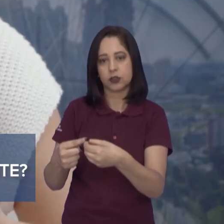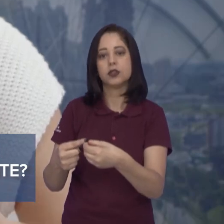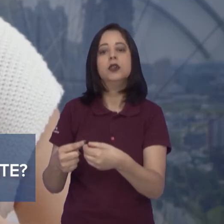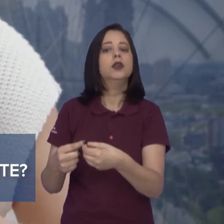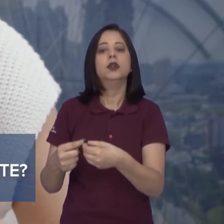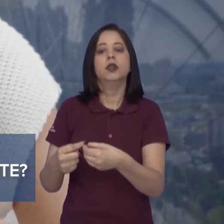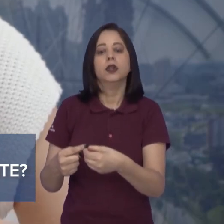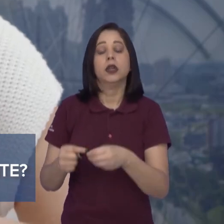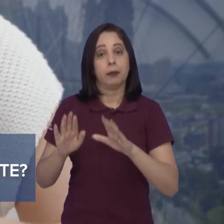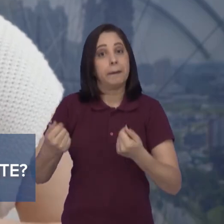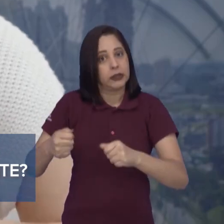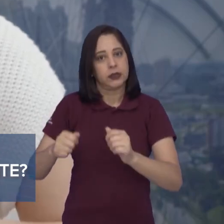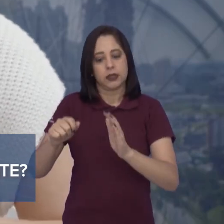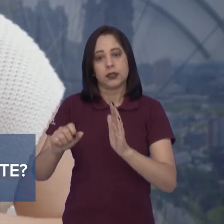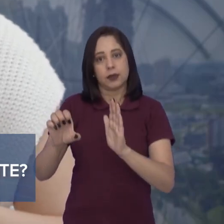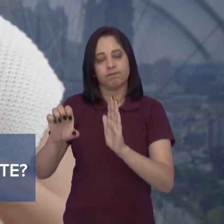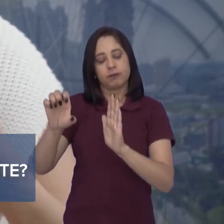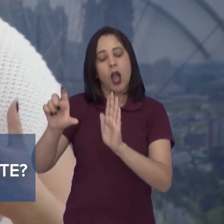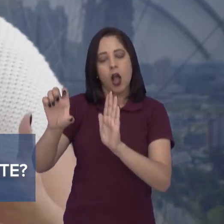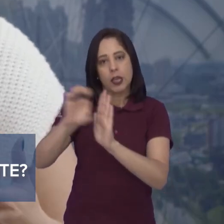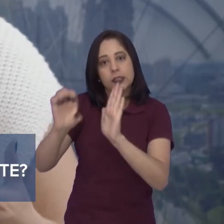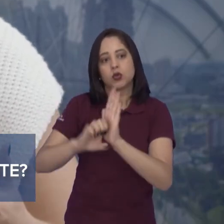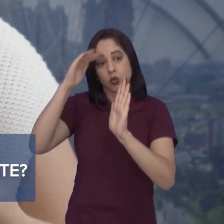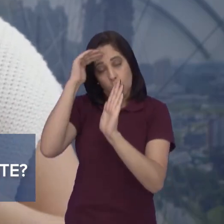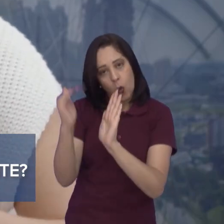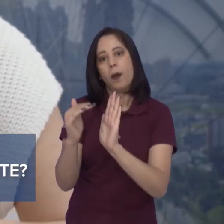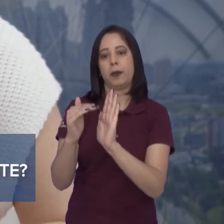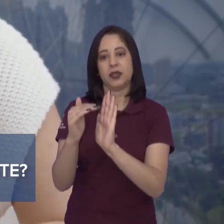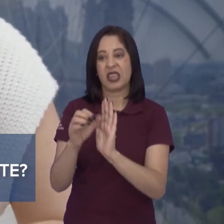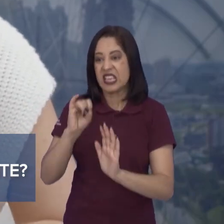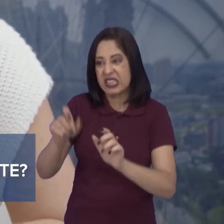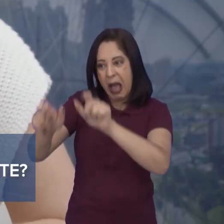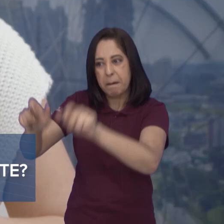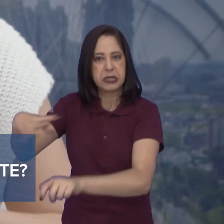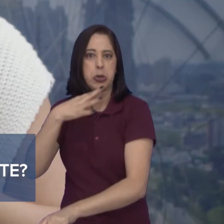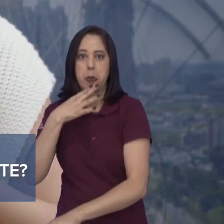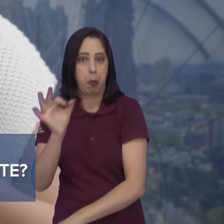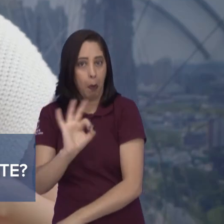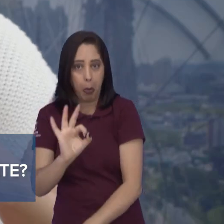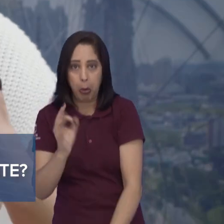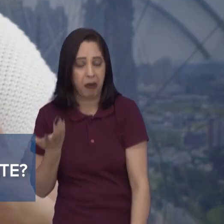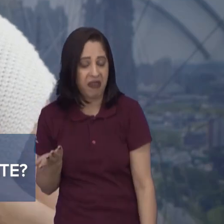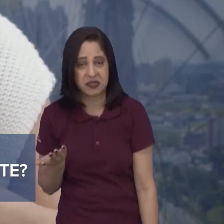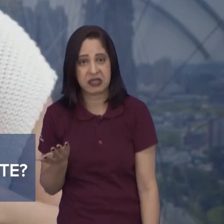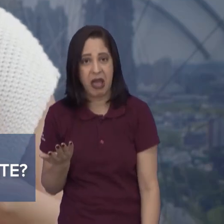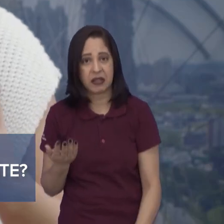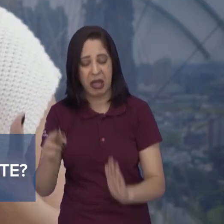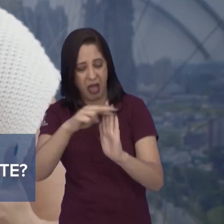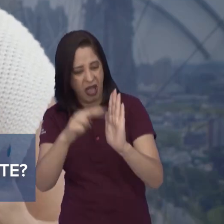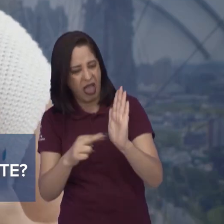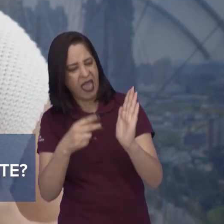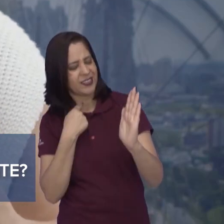seja executado, mas se a população não conhecer e não tomar posse desse conhecimento e dessas normas, do que